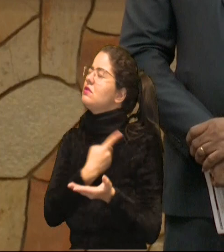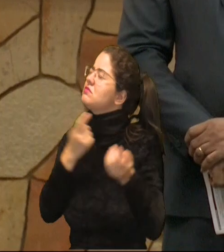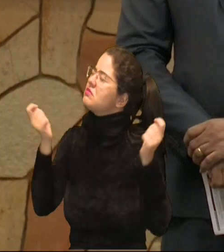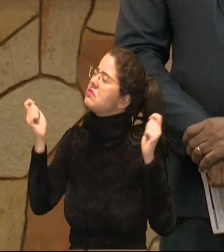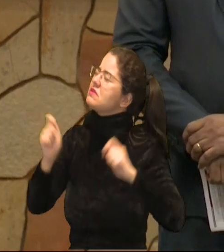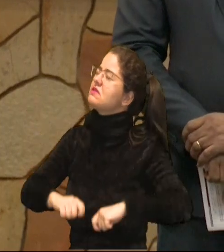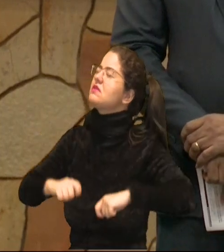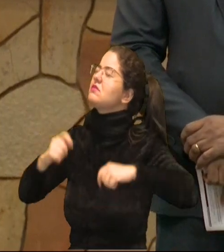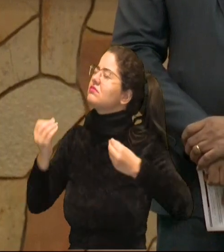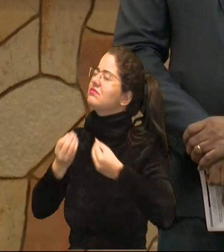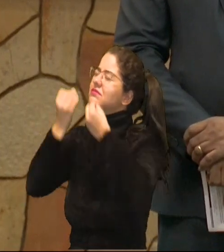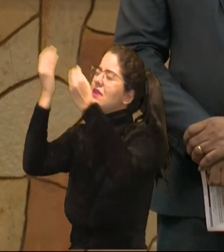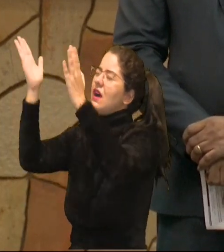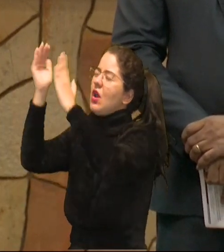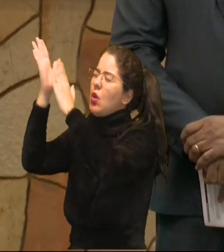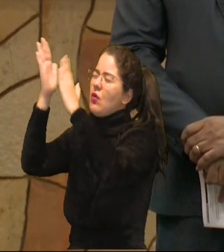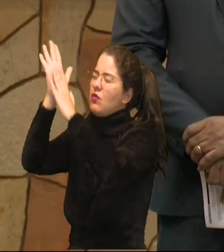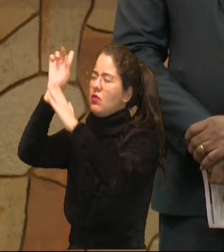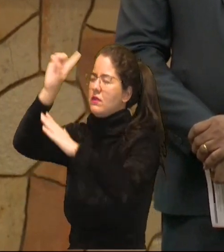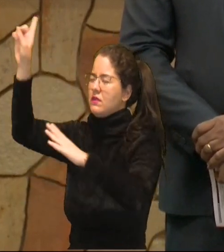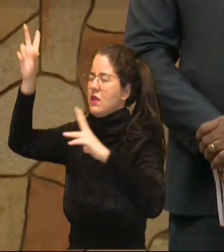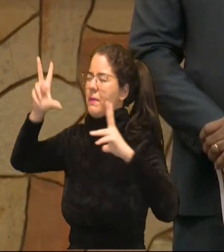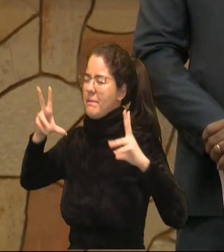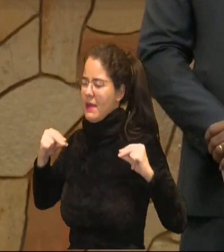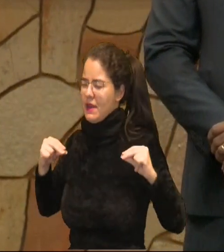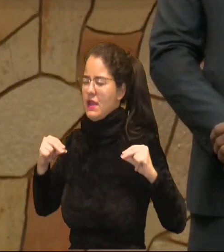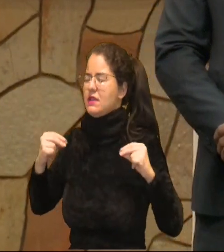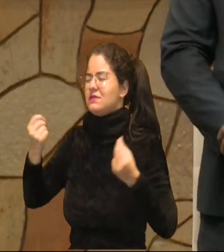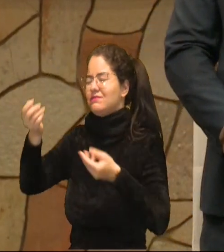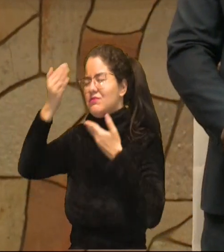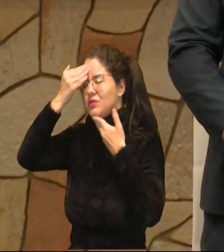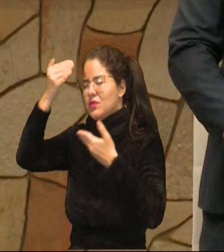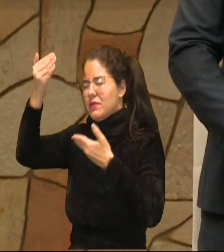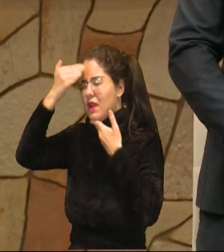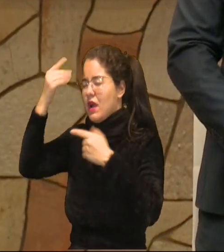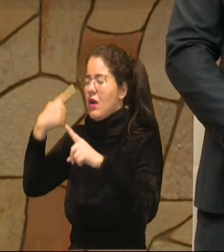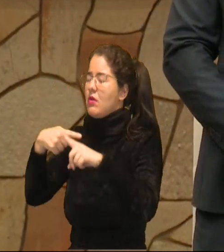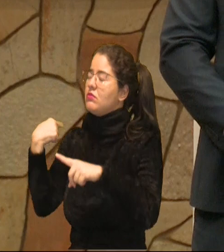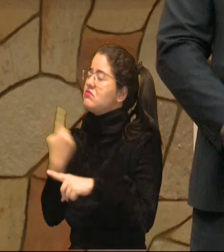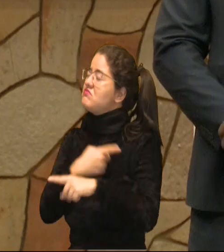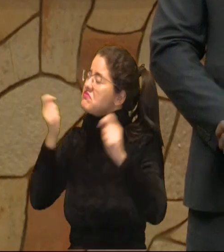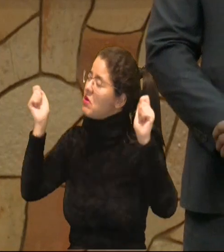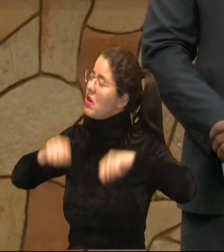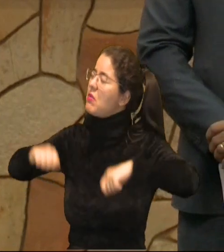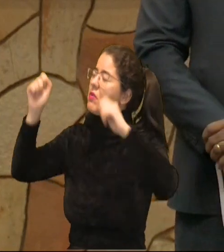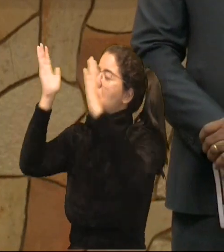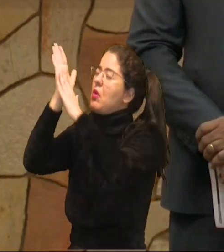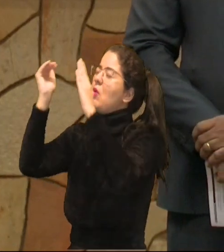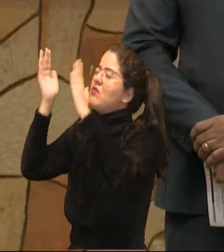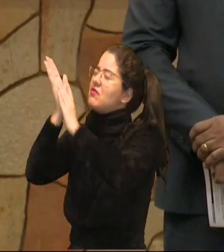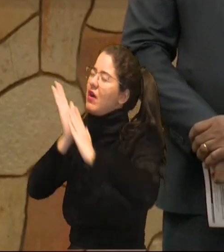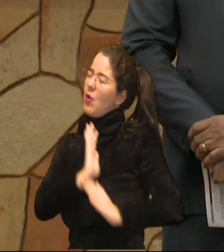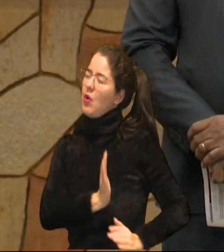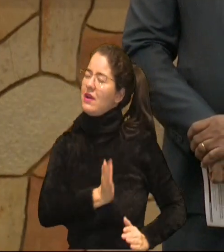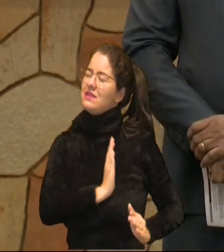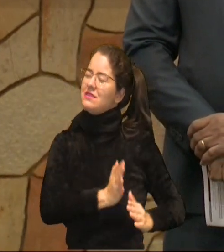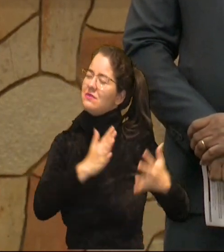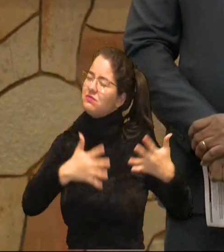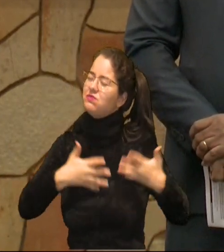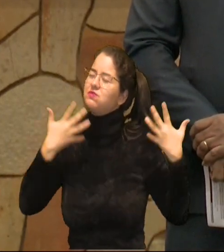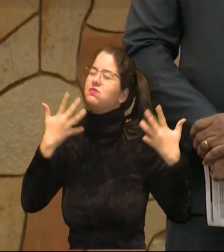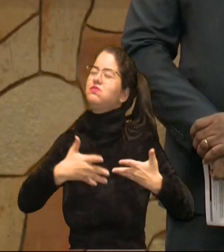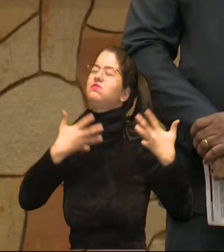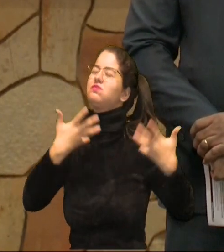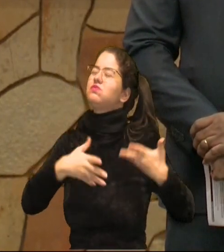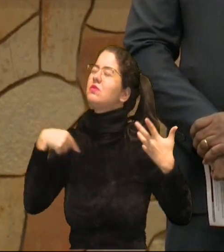Ti o louvor que a Ti é devido, Senhor. Muito obrigado, porque podemos Te louvar com alegria nos corações. Podemos Te